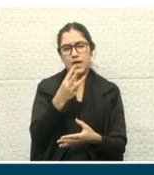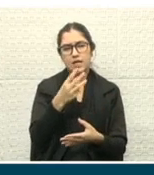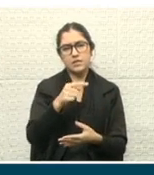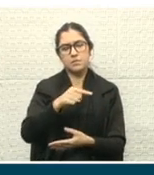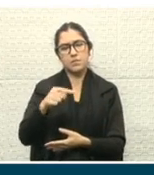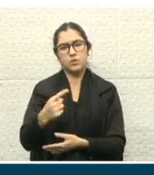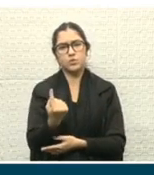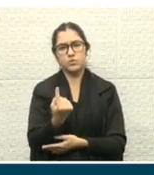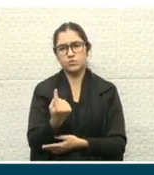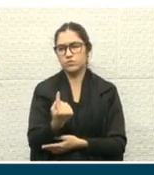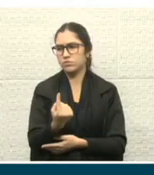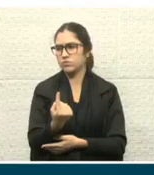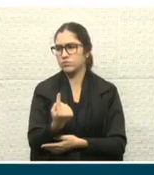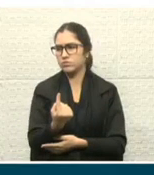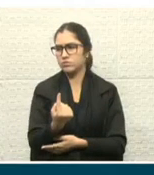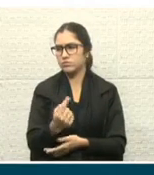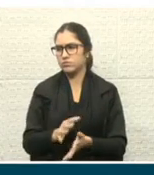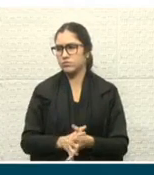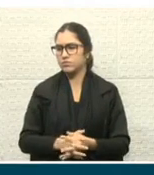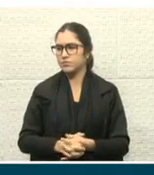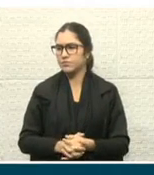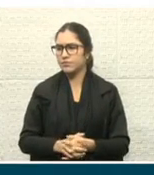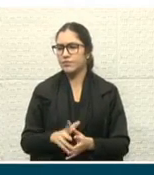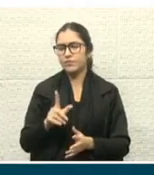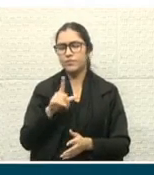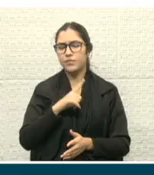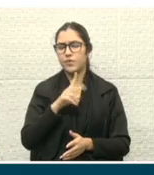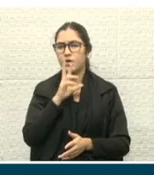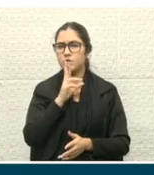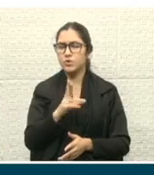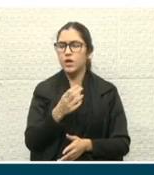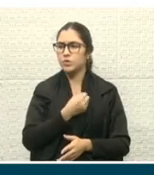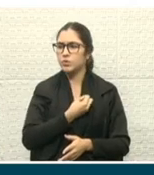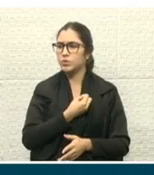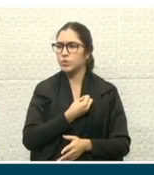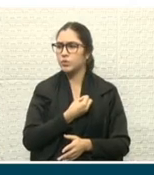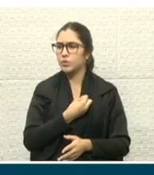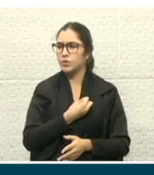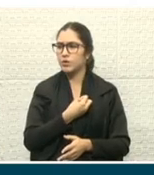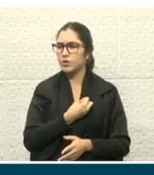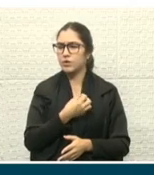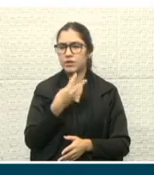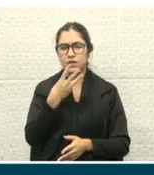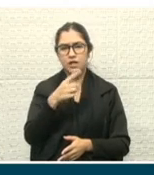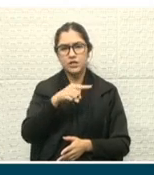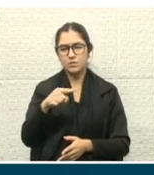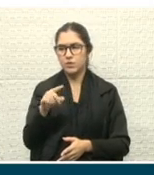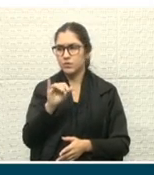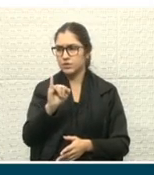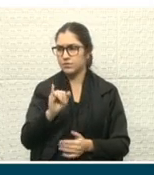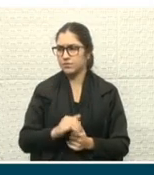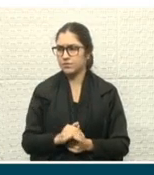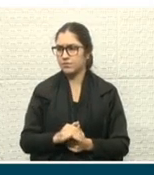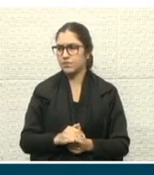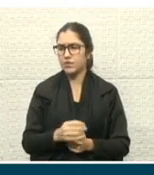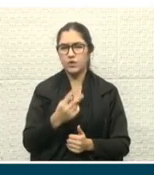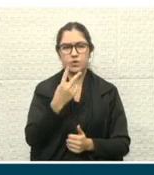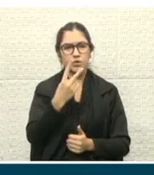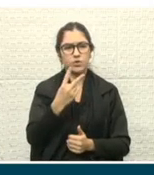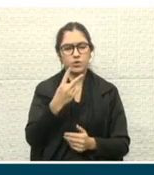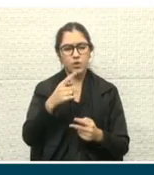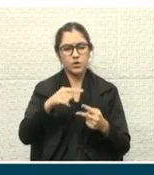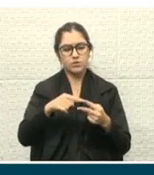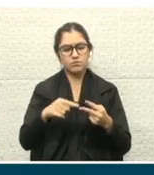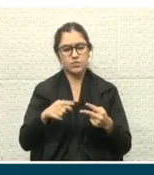menos 1, que resulta no número 3 menos i. 2 pontos que